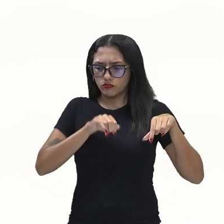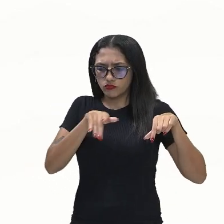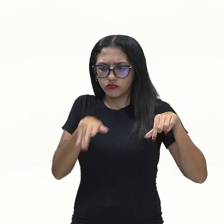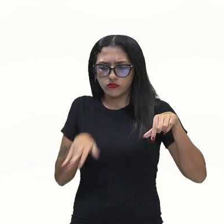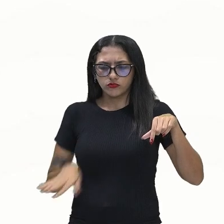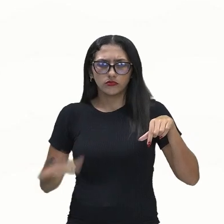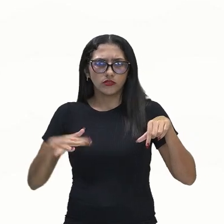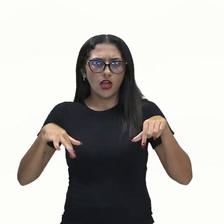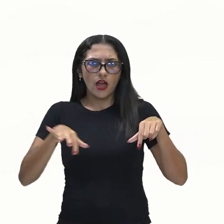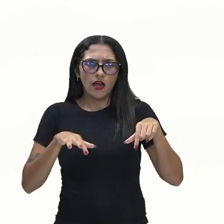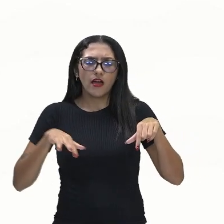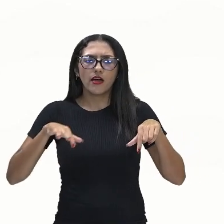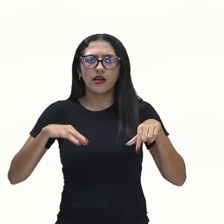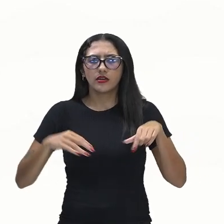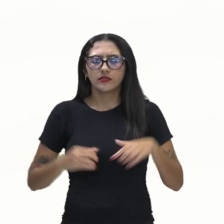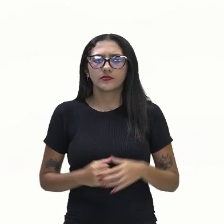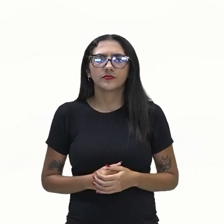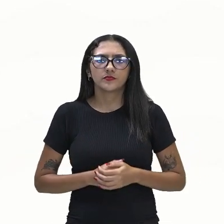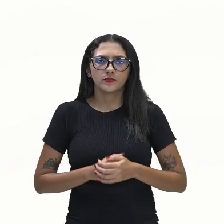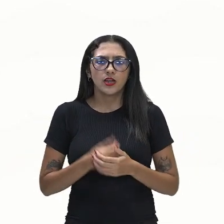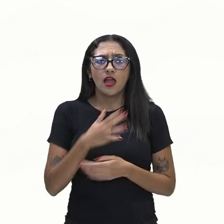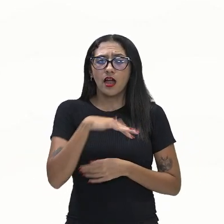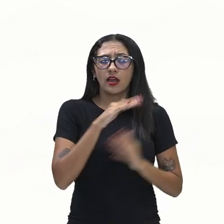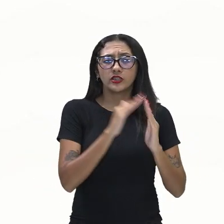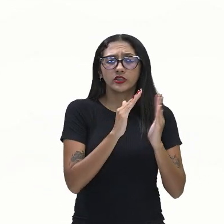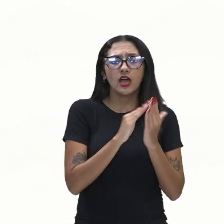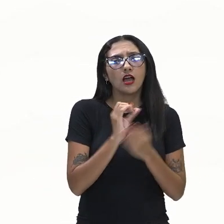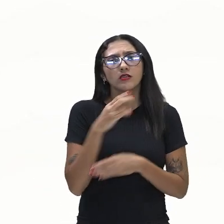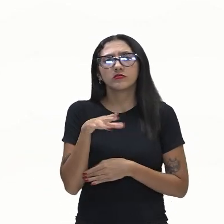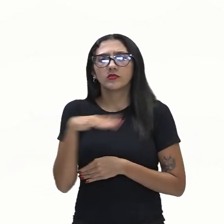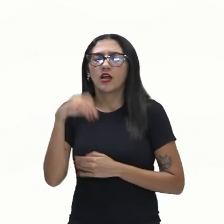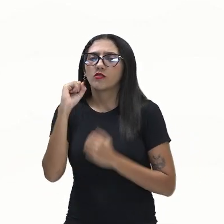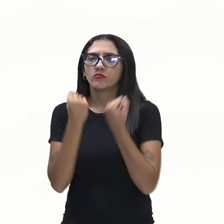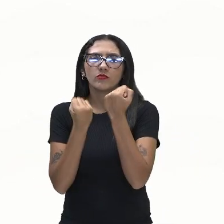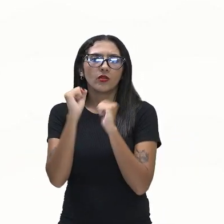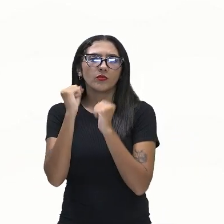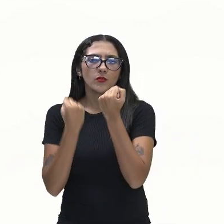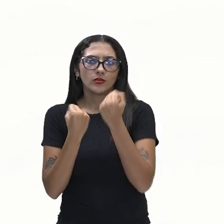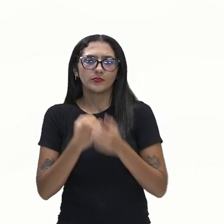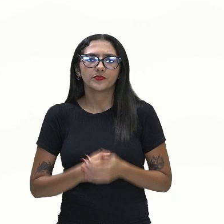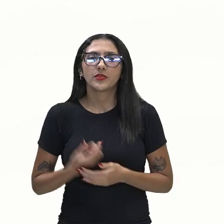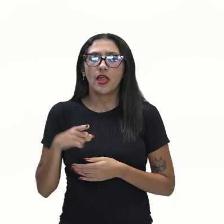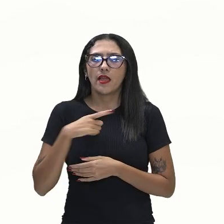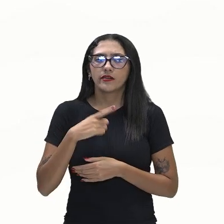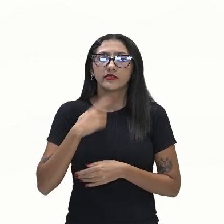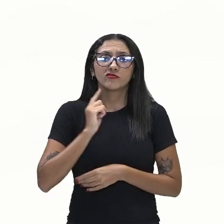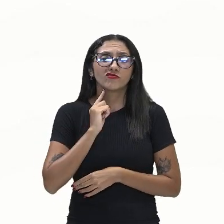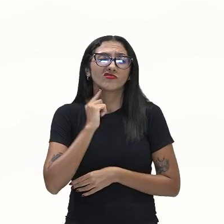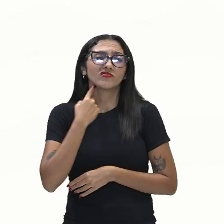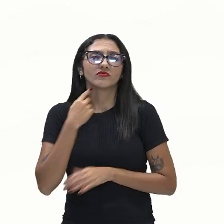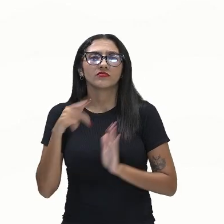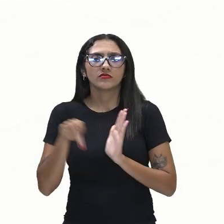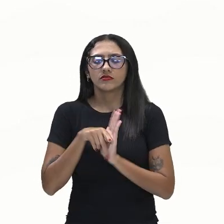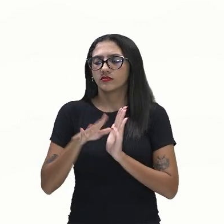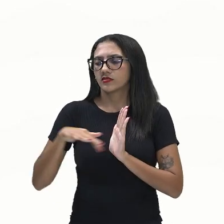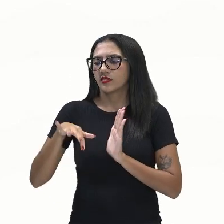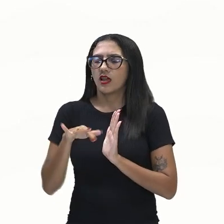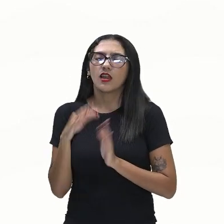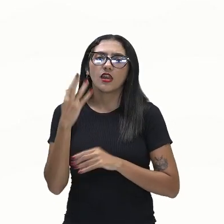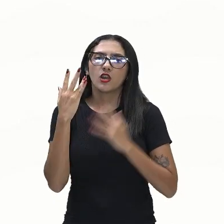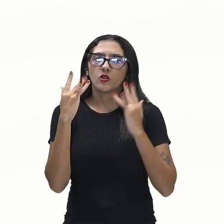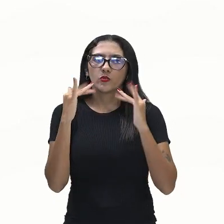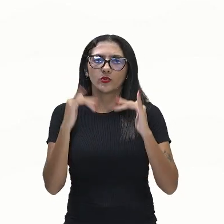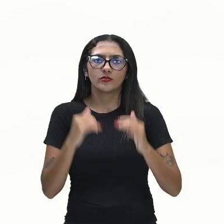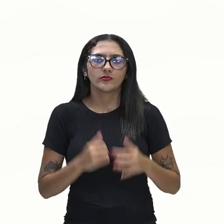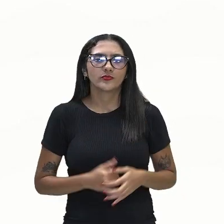né, domésticos ou industriais e poluem ecossistemas aquáticos. Olha, há cidades